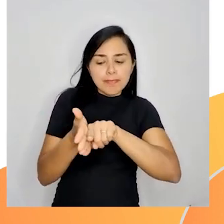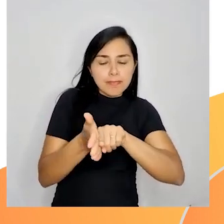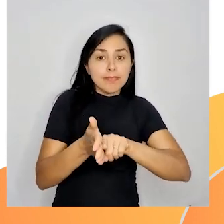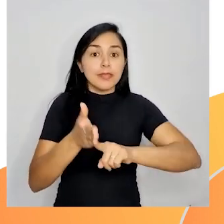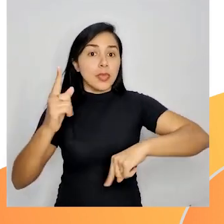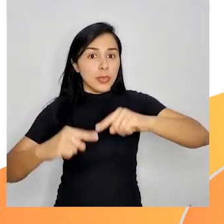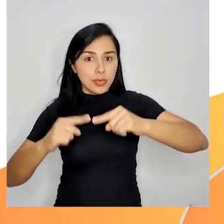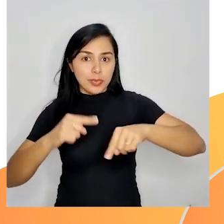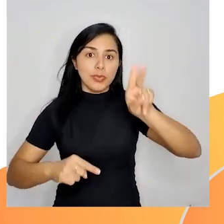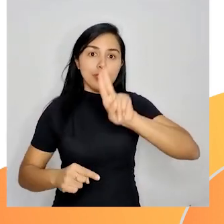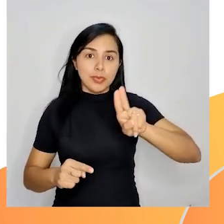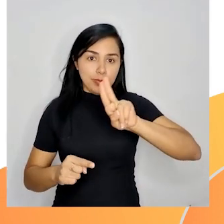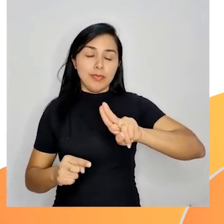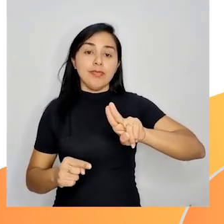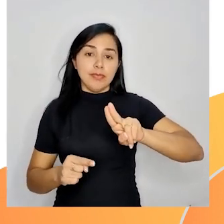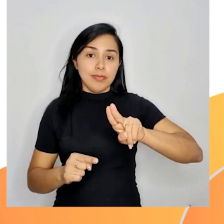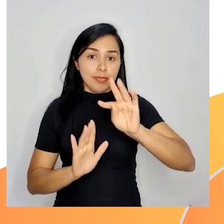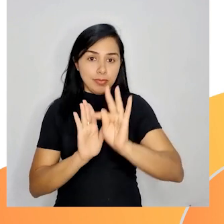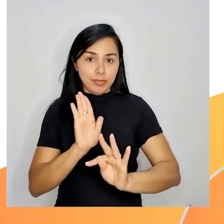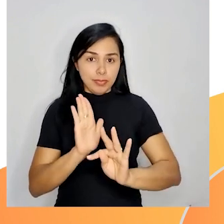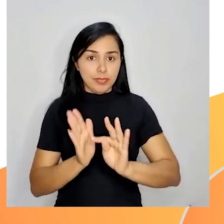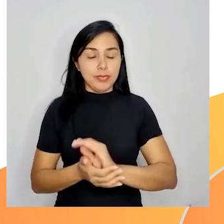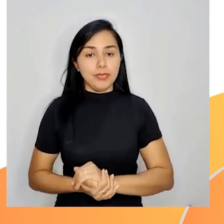os textos.